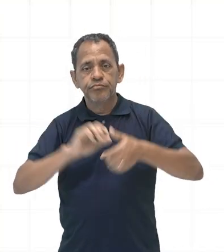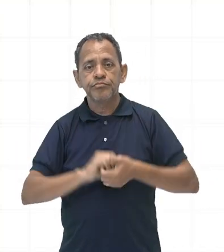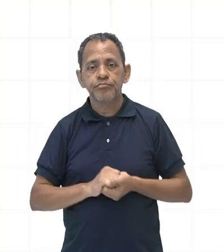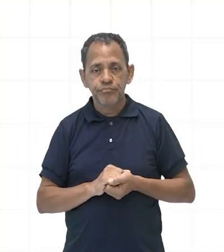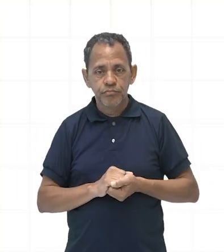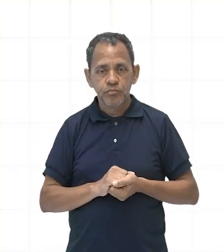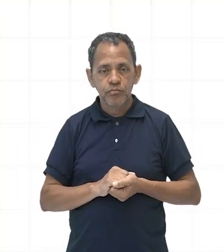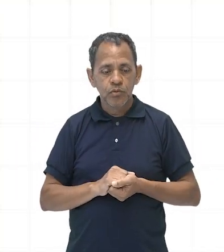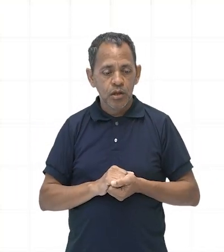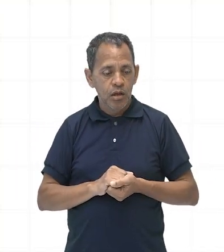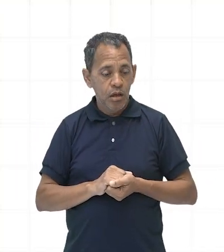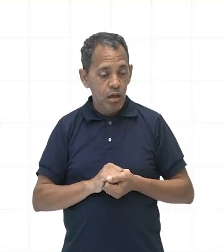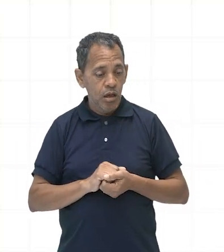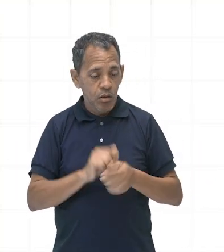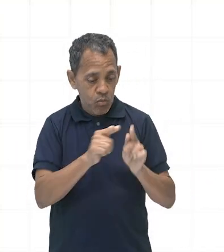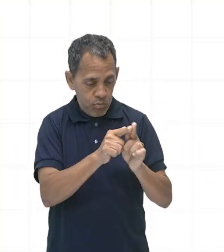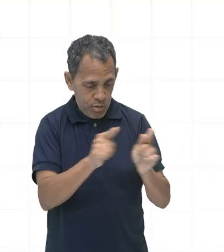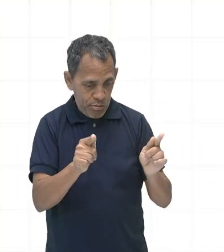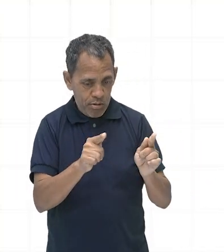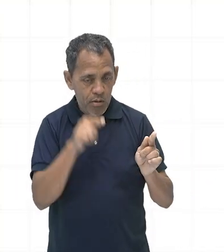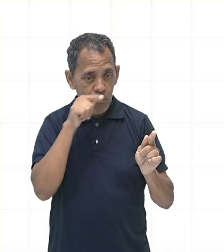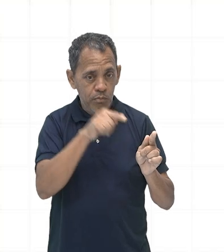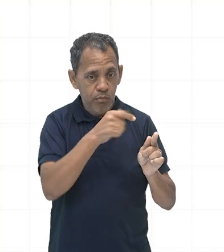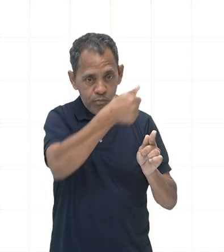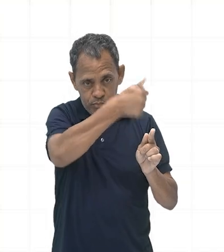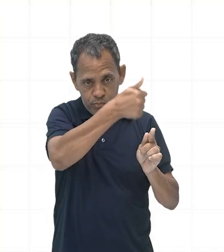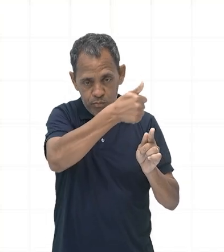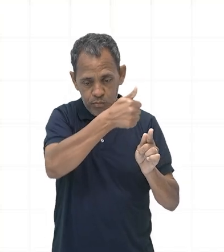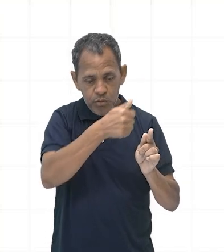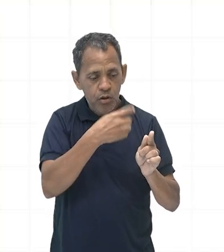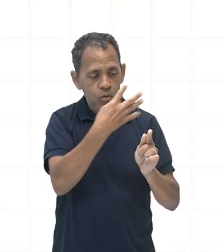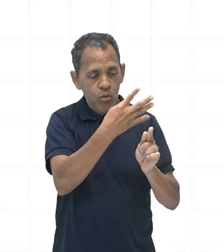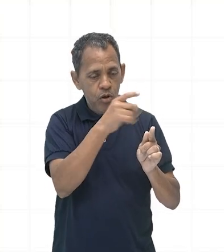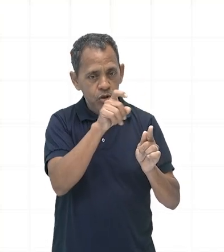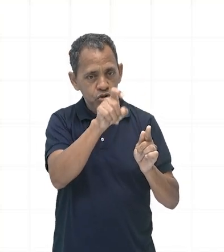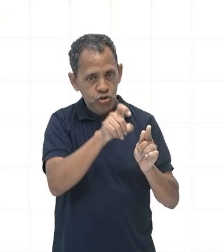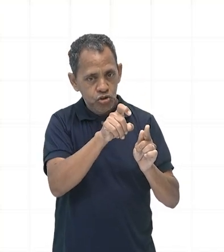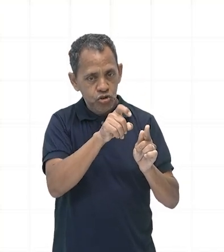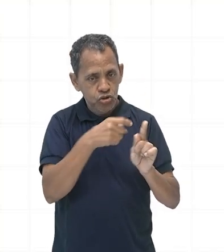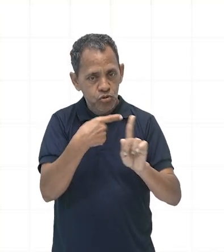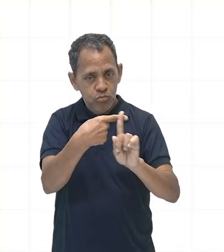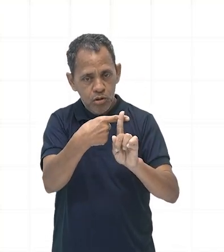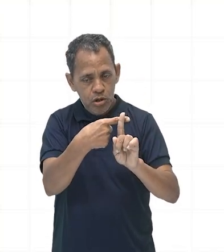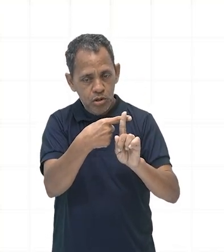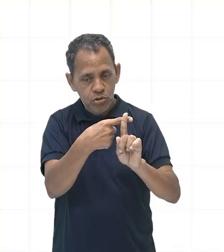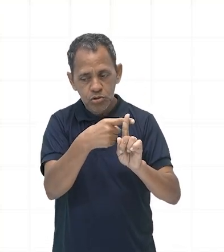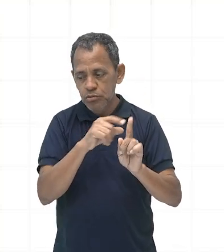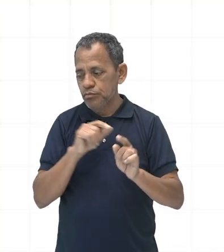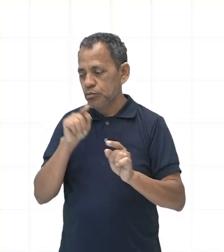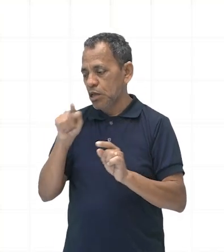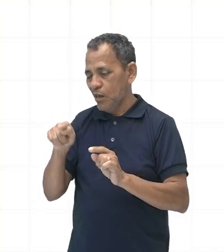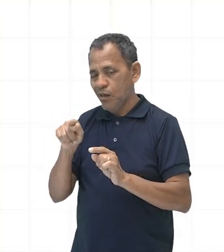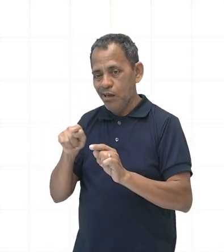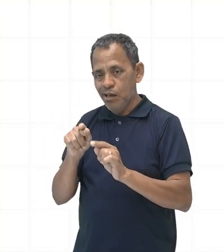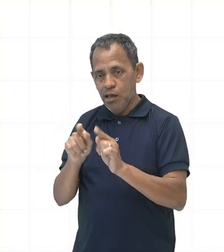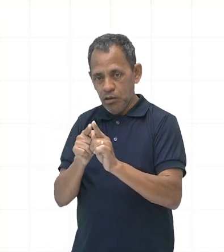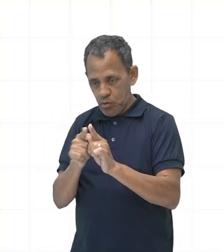vai ser o primeiro termo, 4x, mais o segundo termo, que é